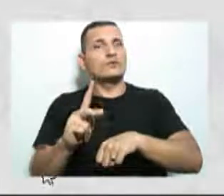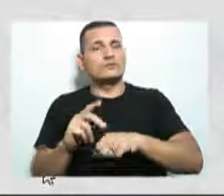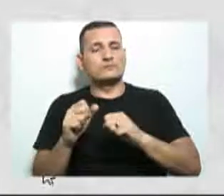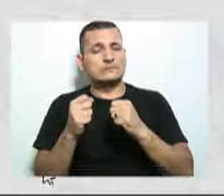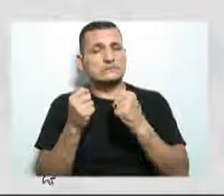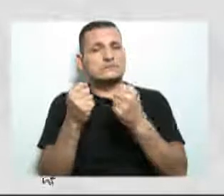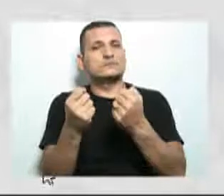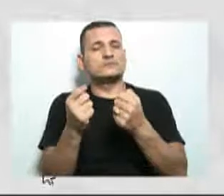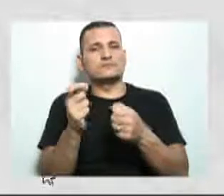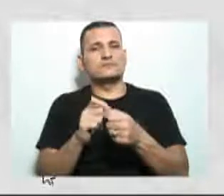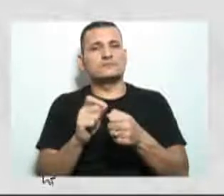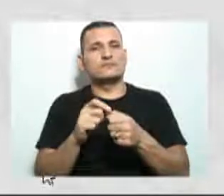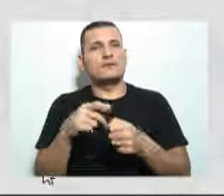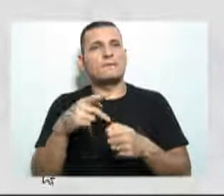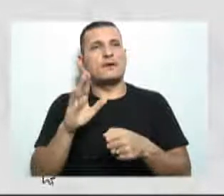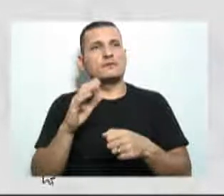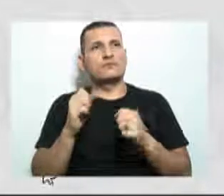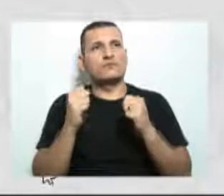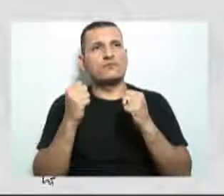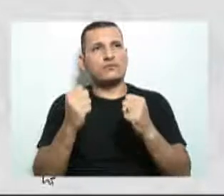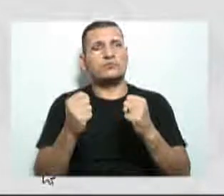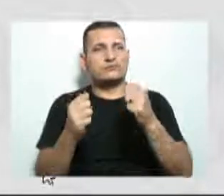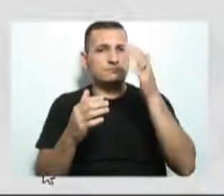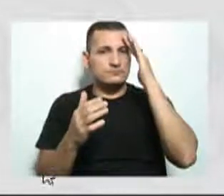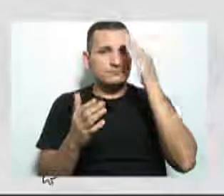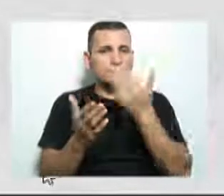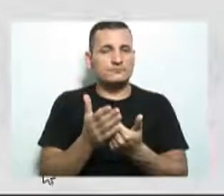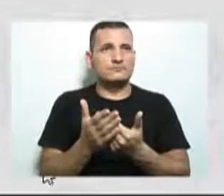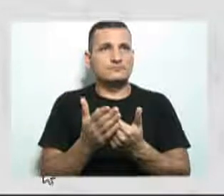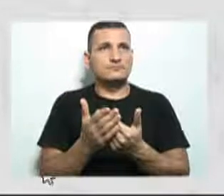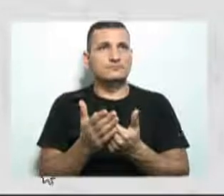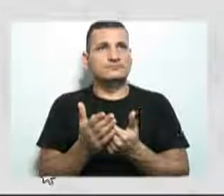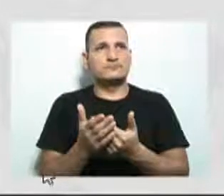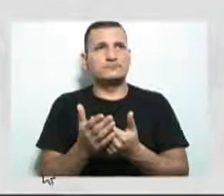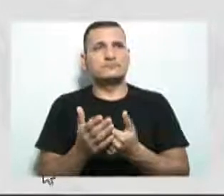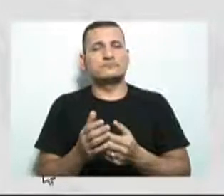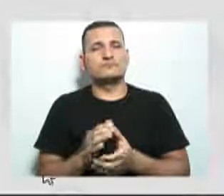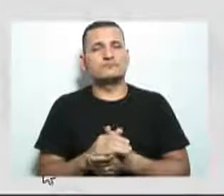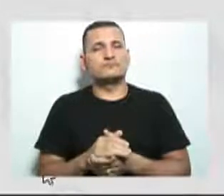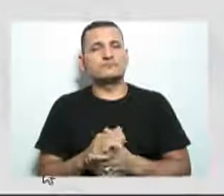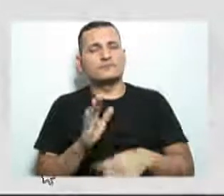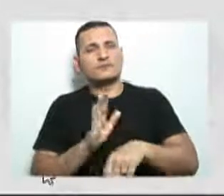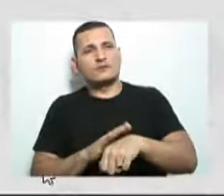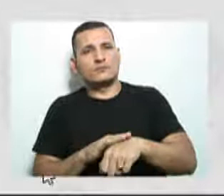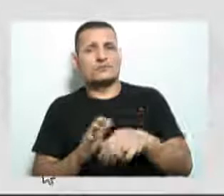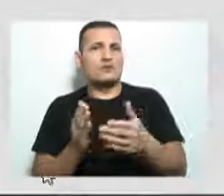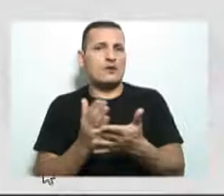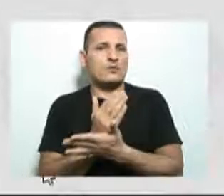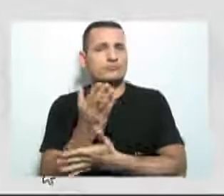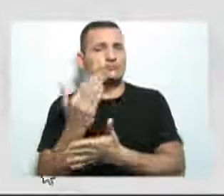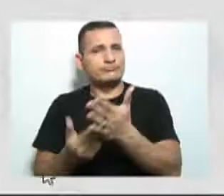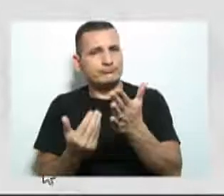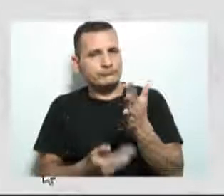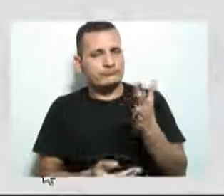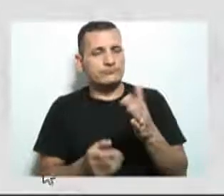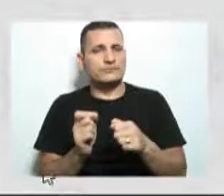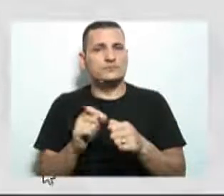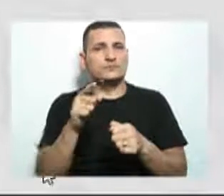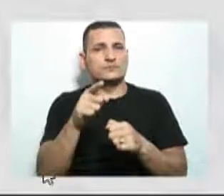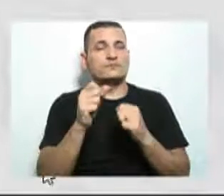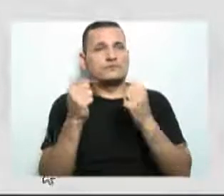farão mais forte. Acredite nisso. O tempo, né, e algumas derrotas te farão mais forte também.